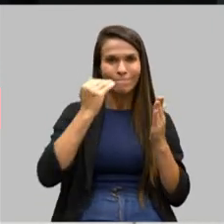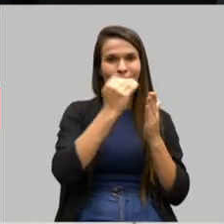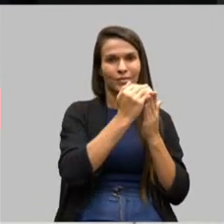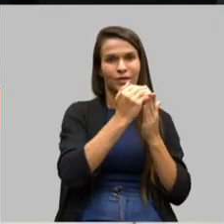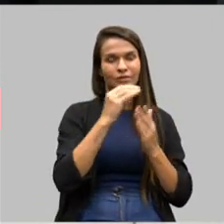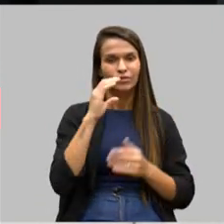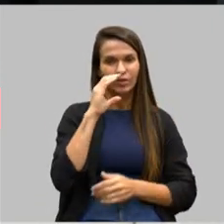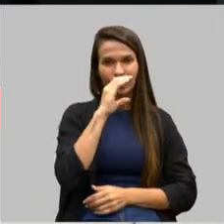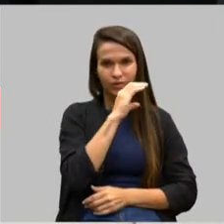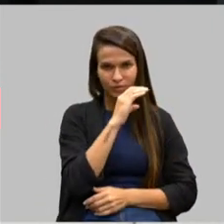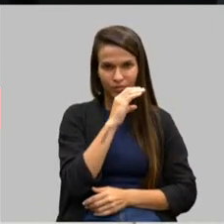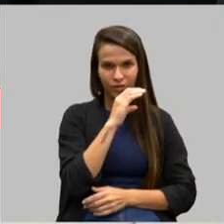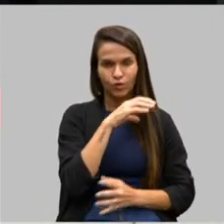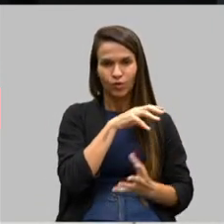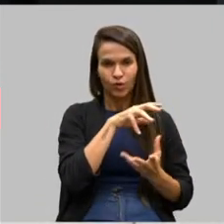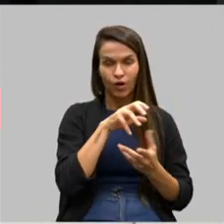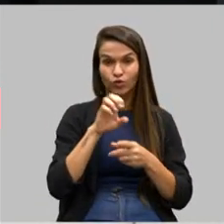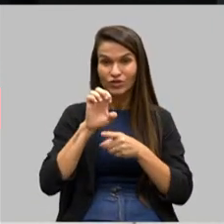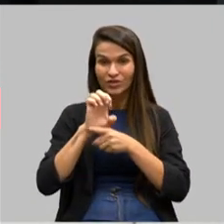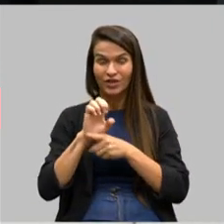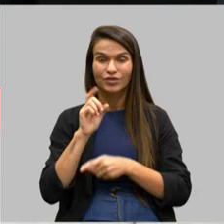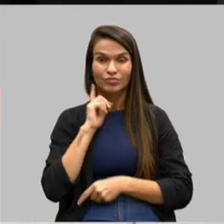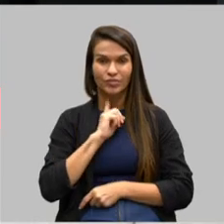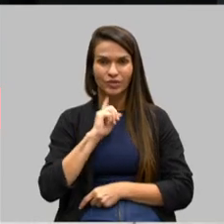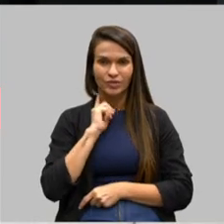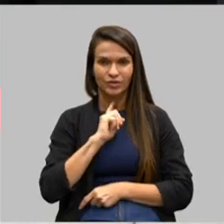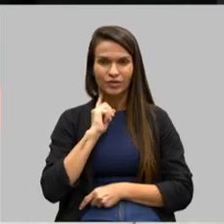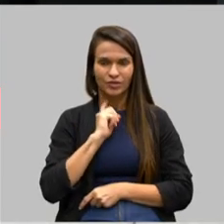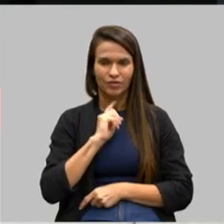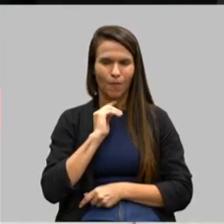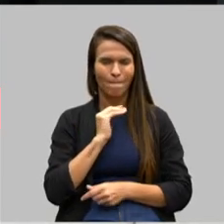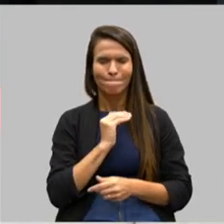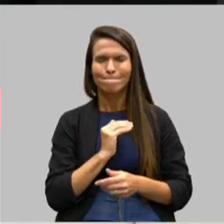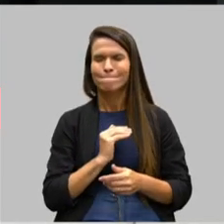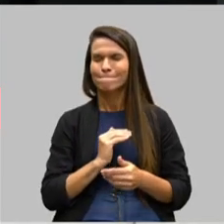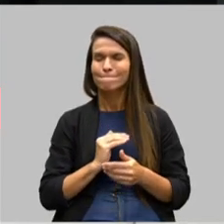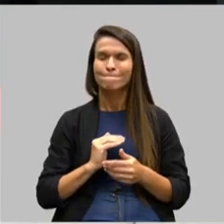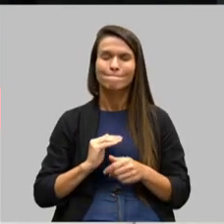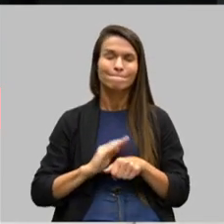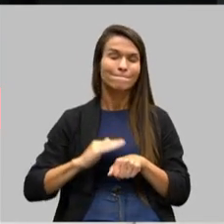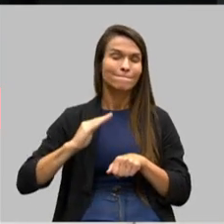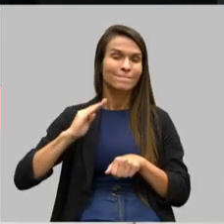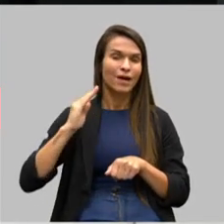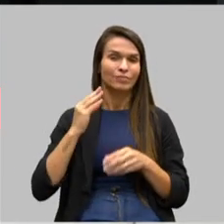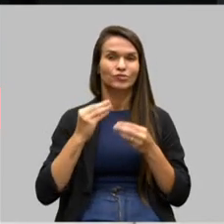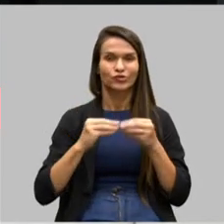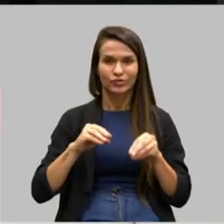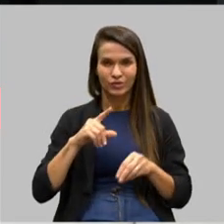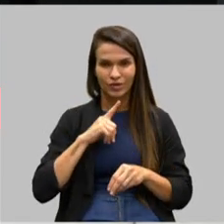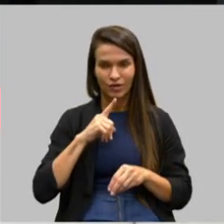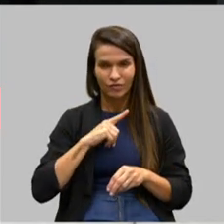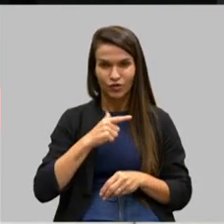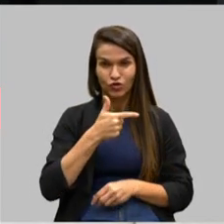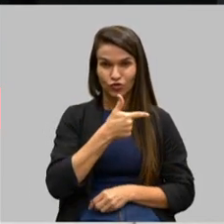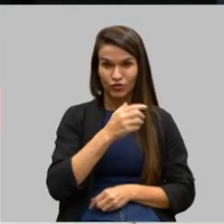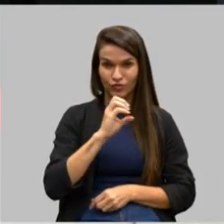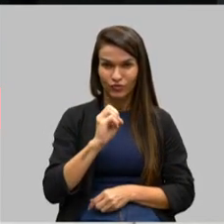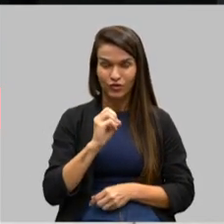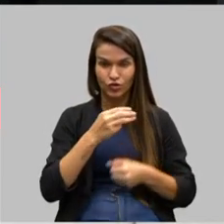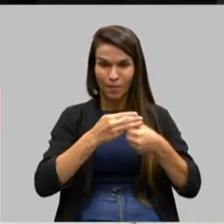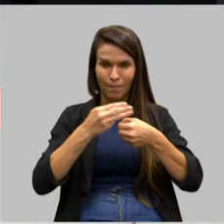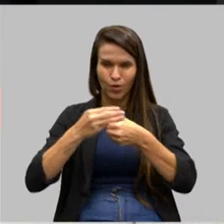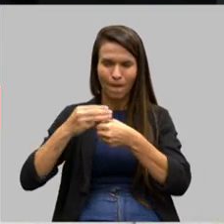aquecimento. Estado de Minas Gerais, ele foi um dos mais afetados. Dos 20 municípios